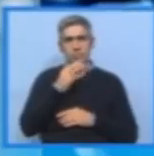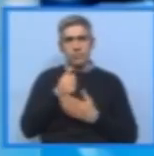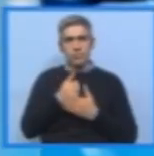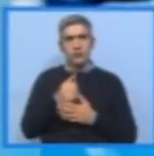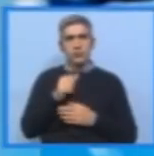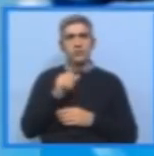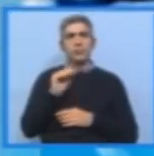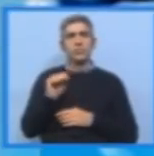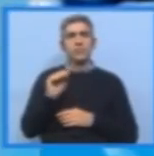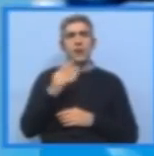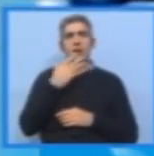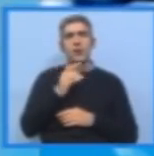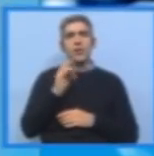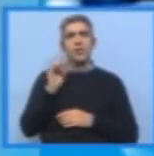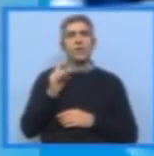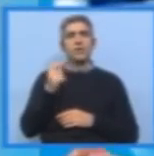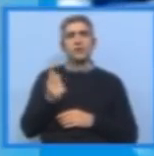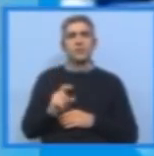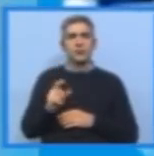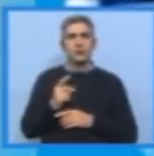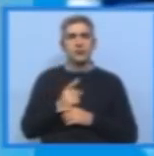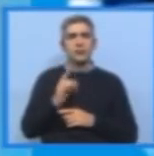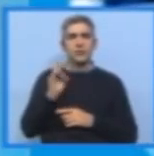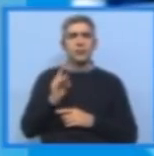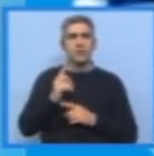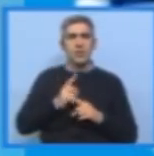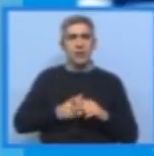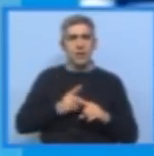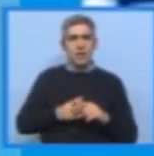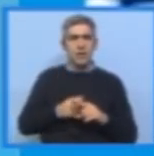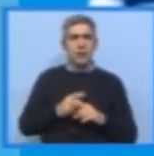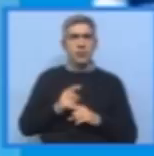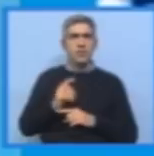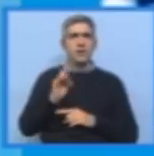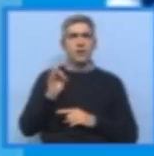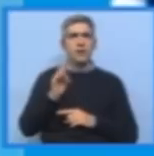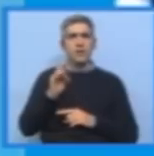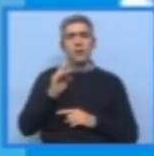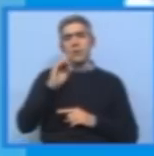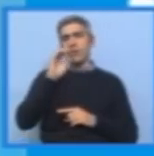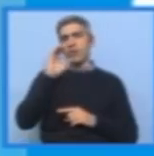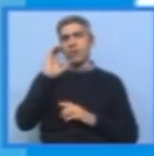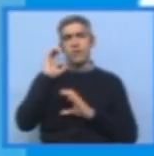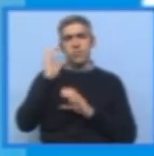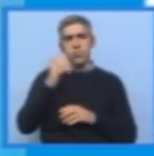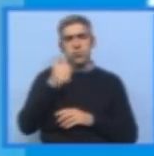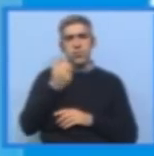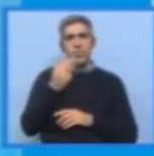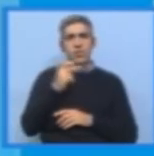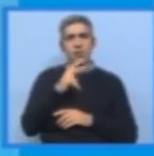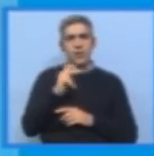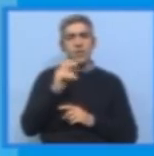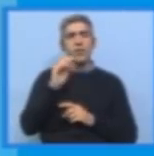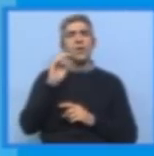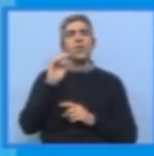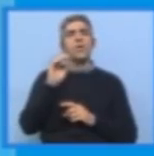Natal ortodoxo não é muito certo, porque os ortodoxos gregos, ortodoxos búlgaros, ortodoxos